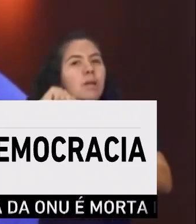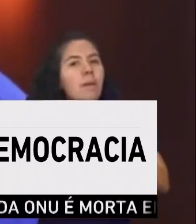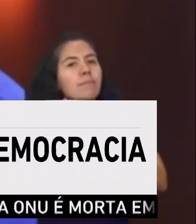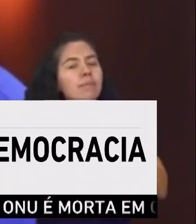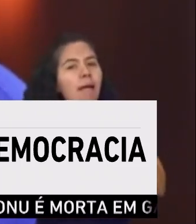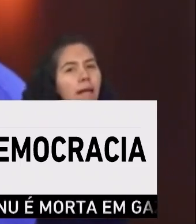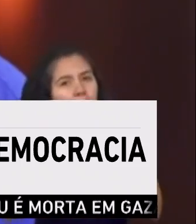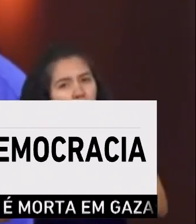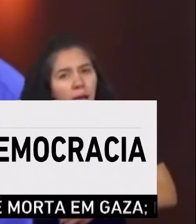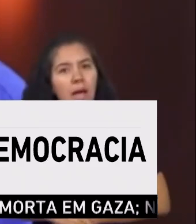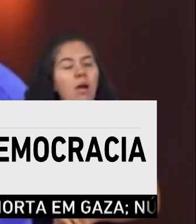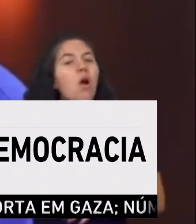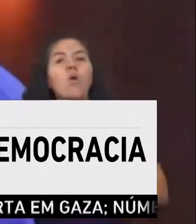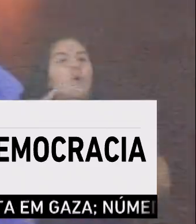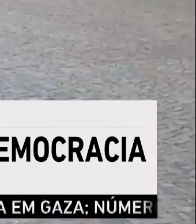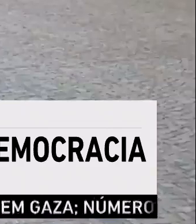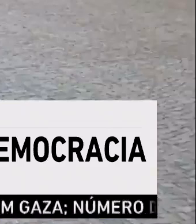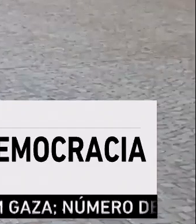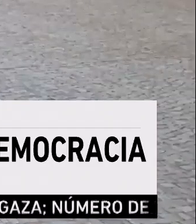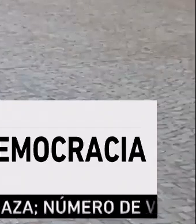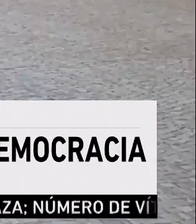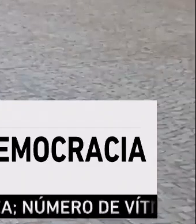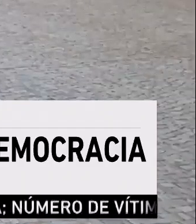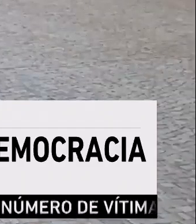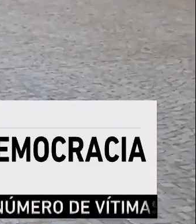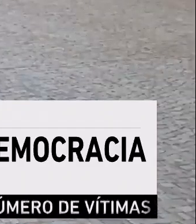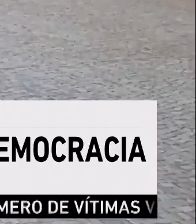que você quer criar e de Mercosul que você quer criar.